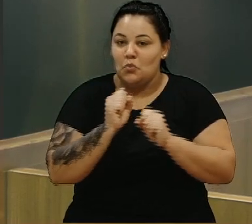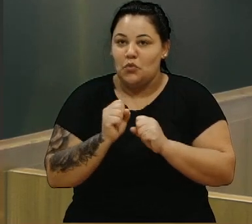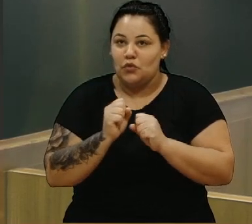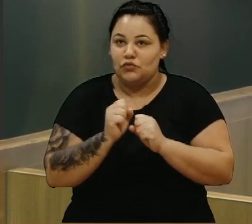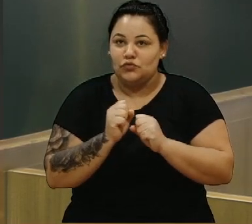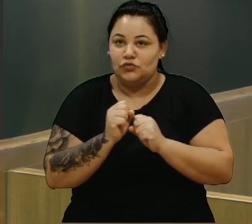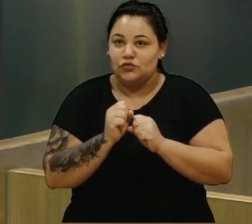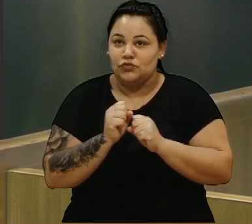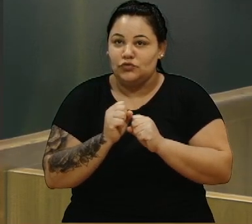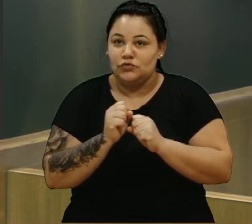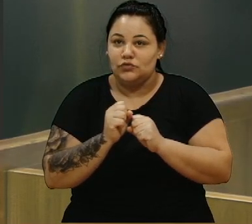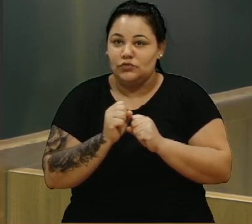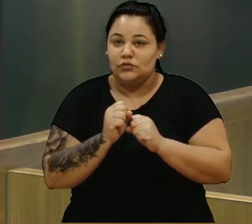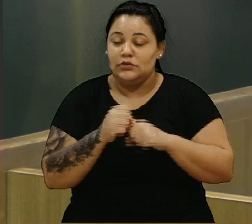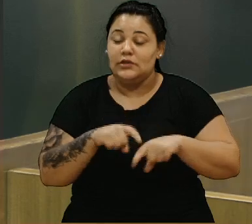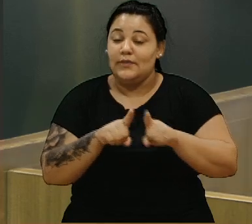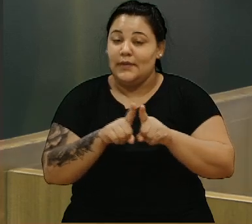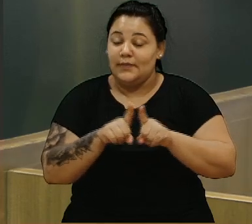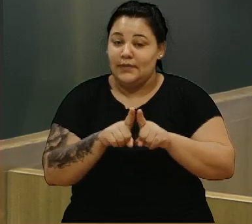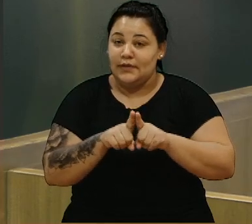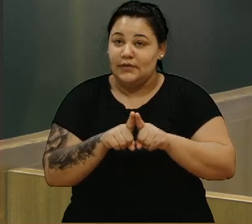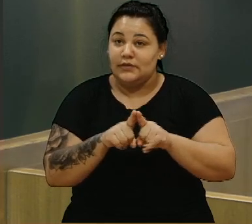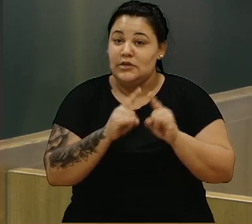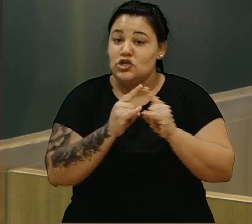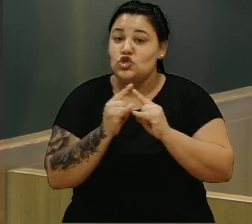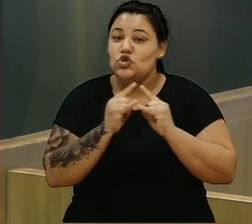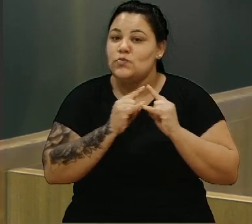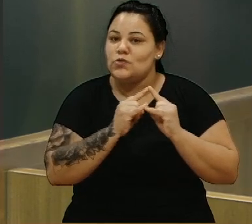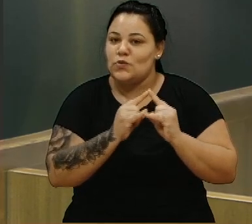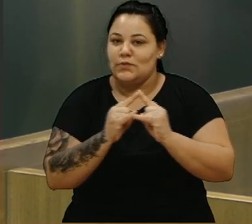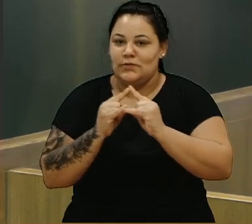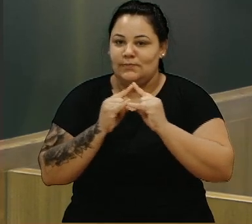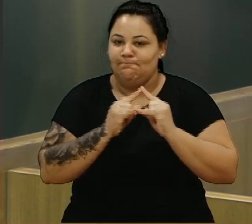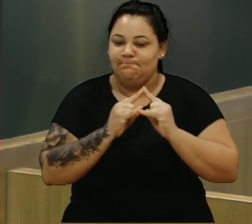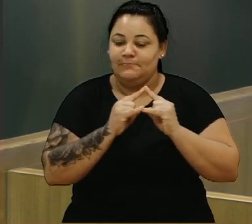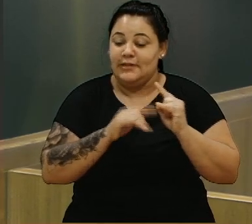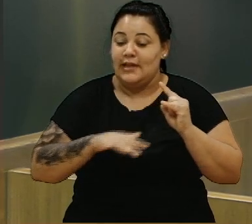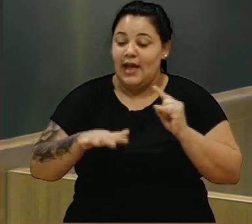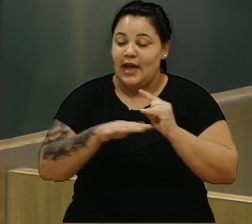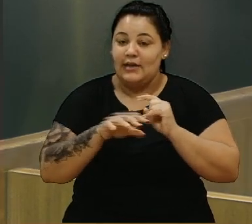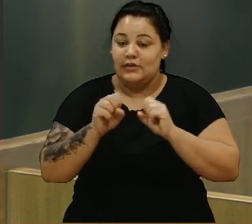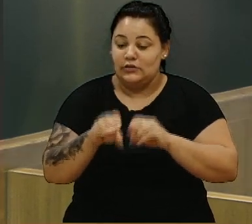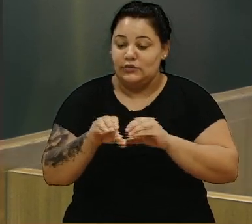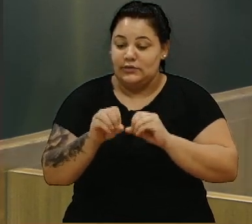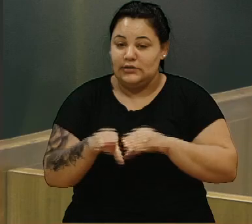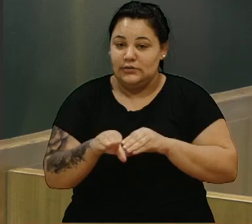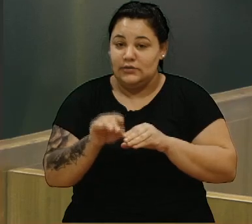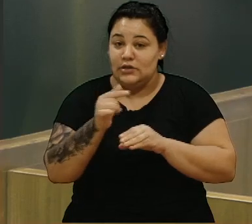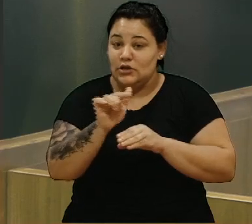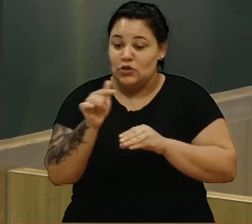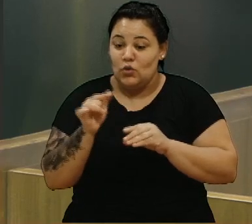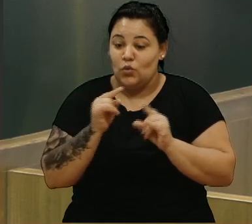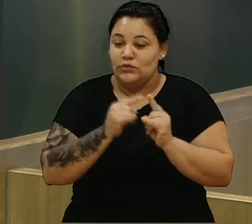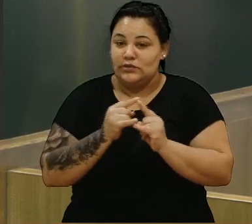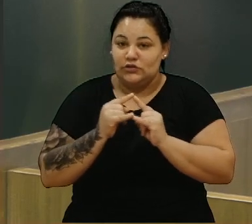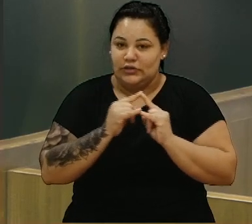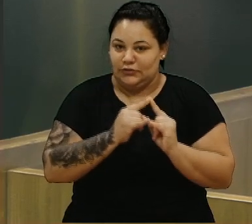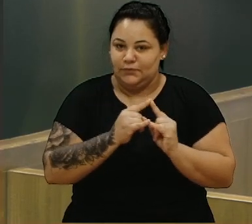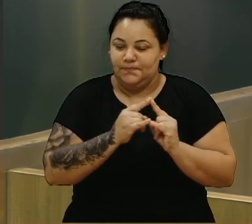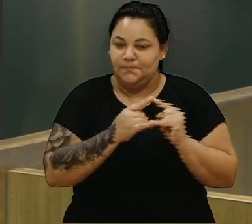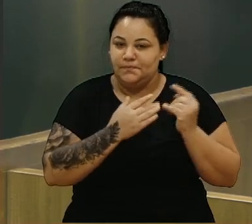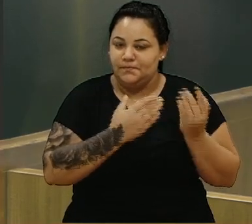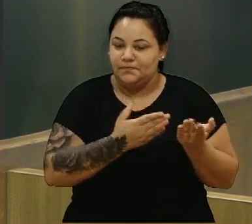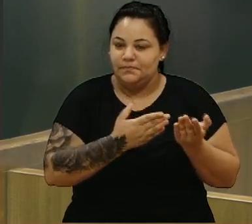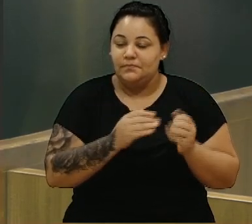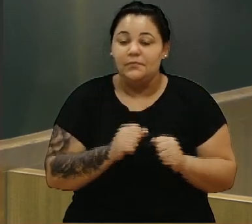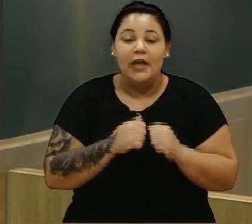autoridades administrativas e instituições educacionais e outras entidades. E aí,